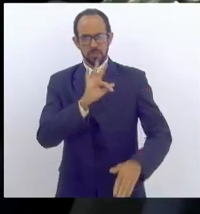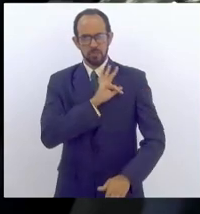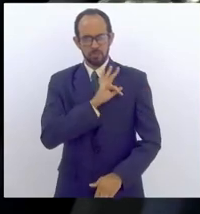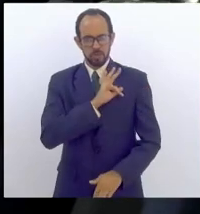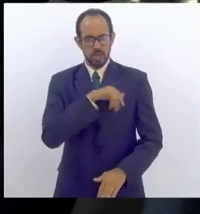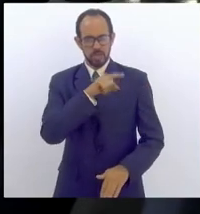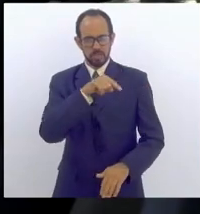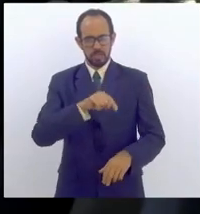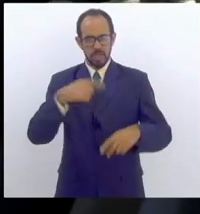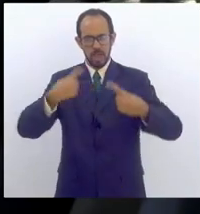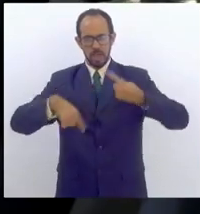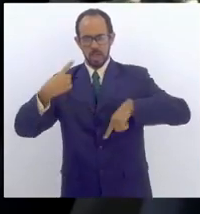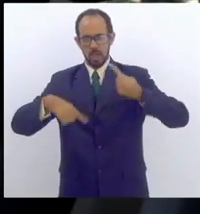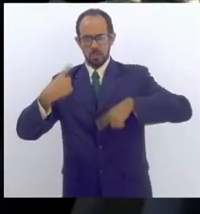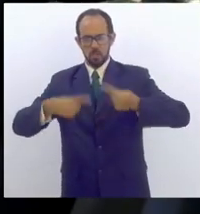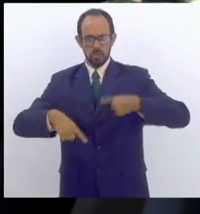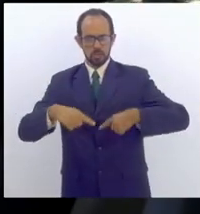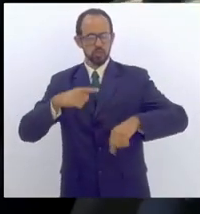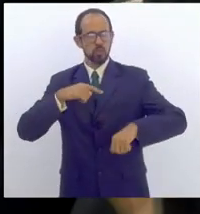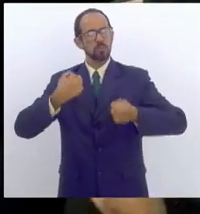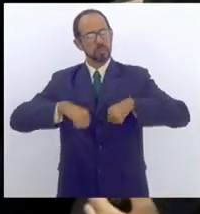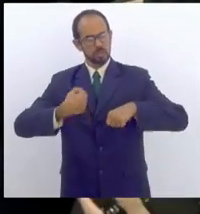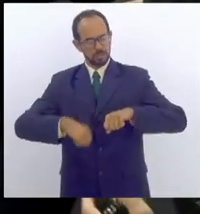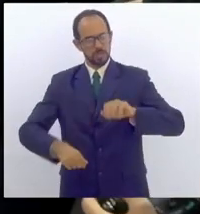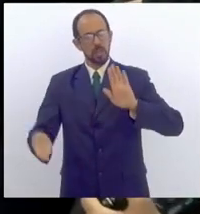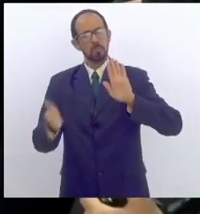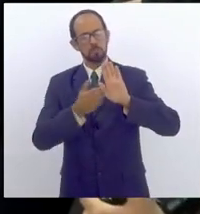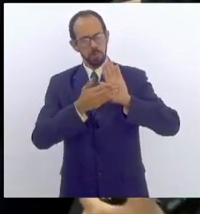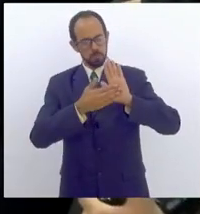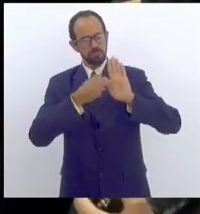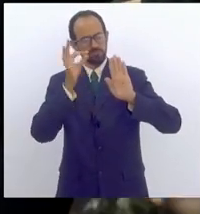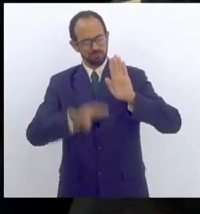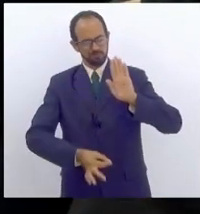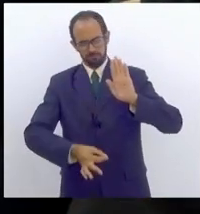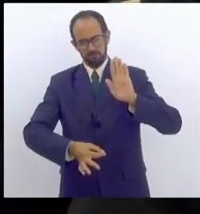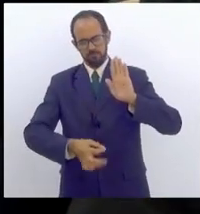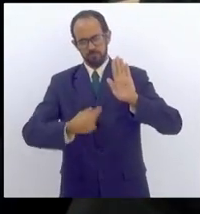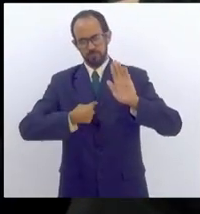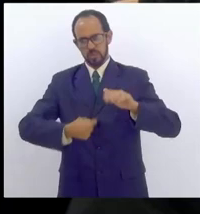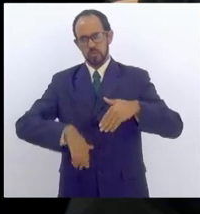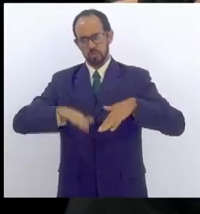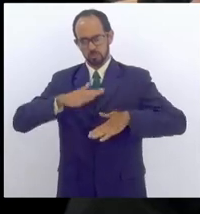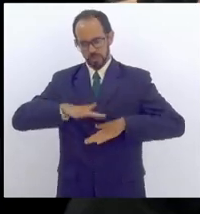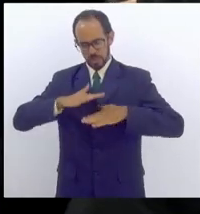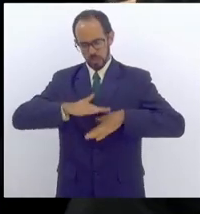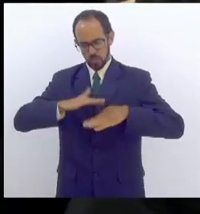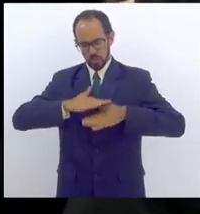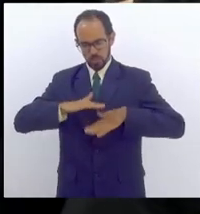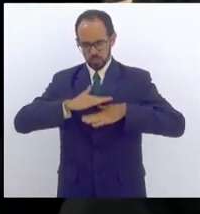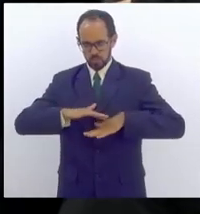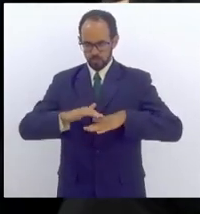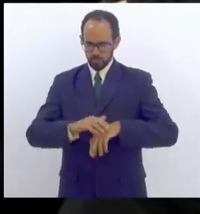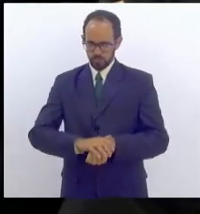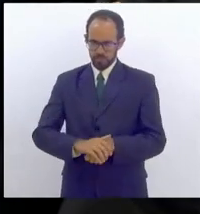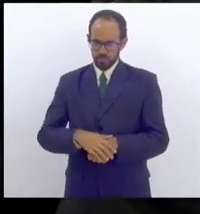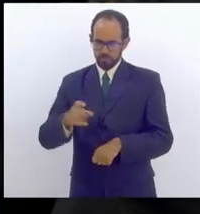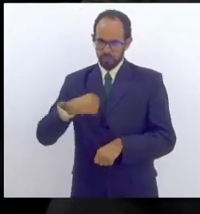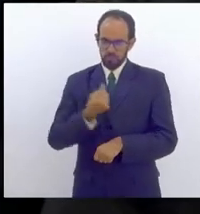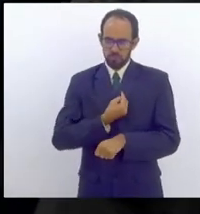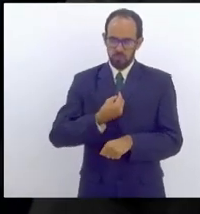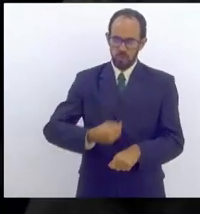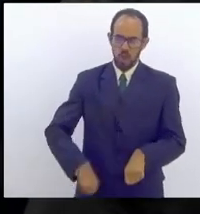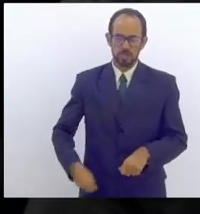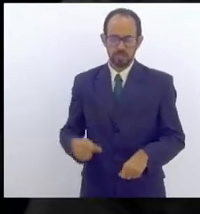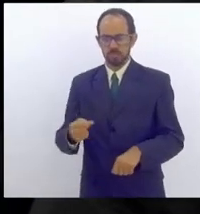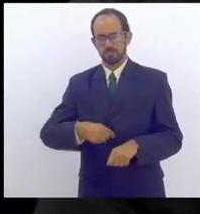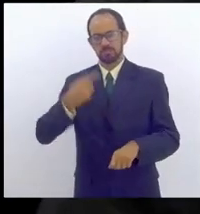a palavra. Eu venho muito tranquilo e quero dizer, nós parlamentares